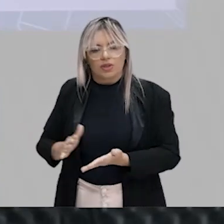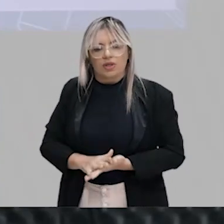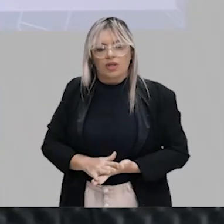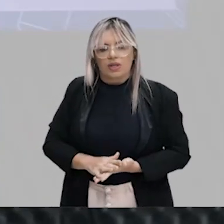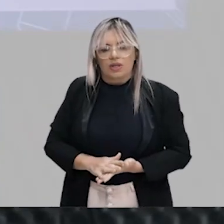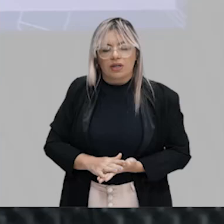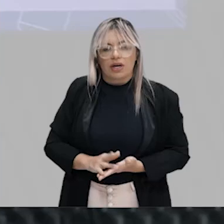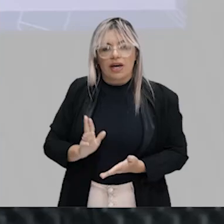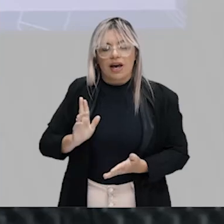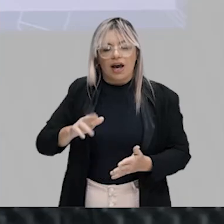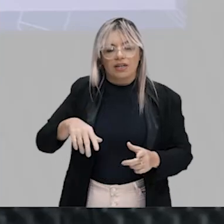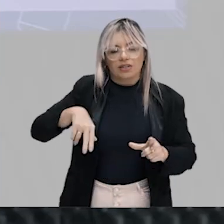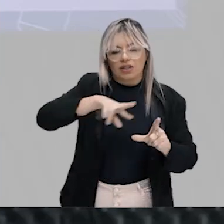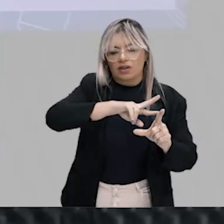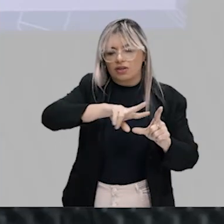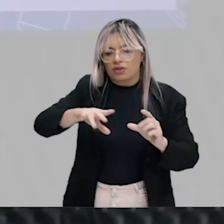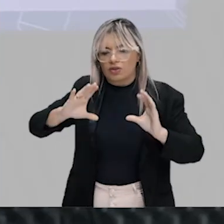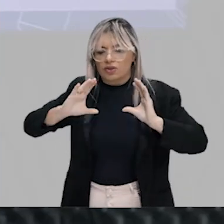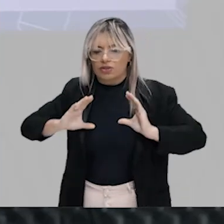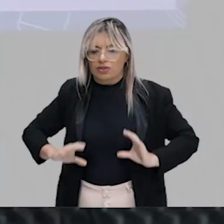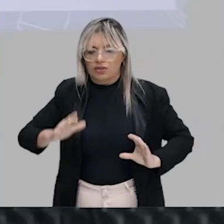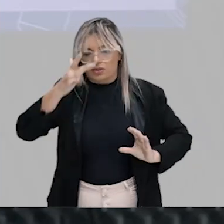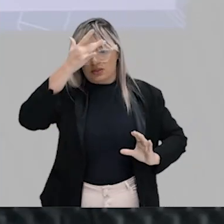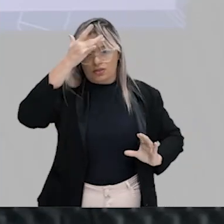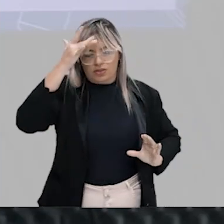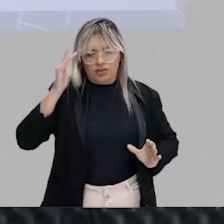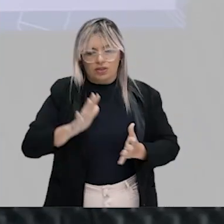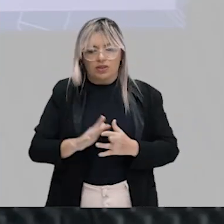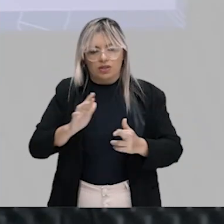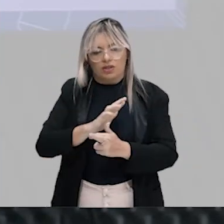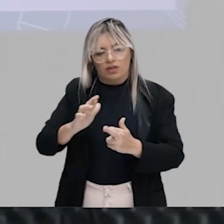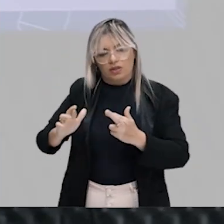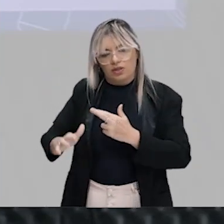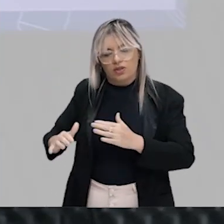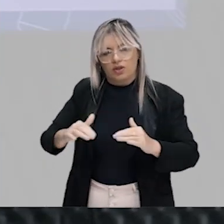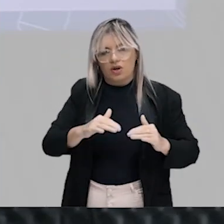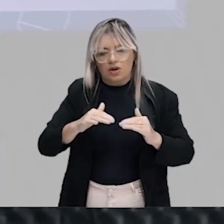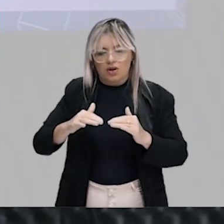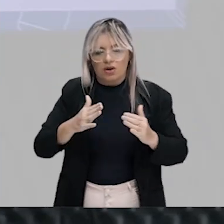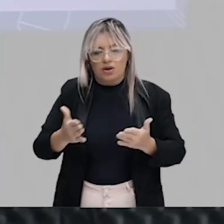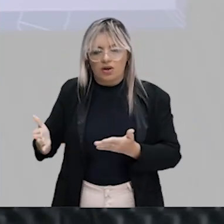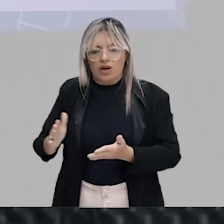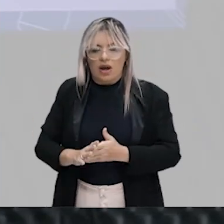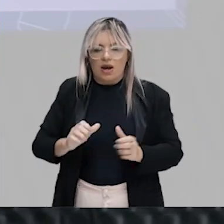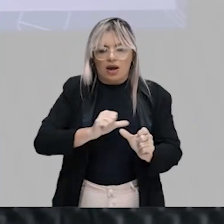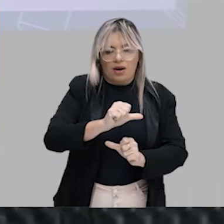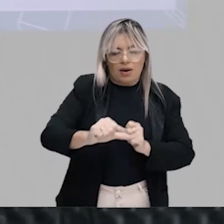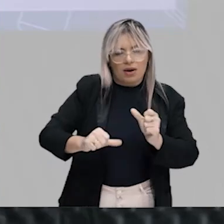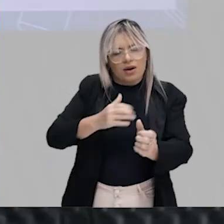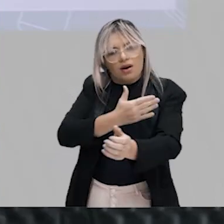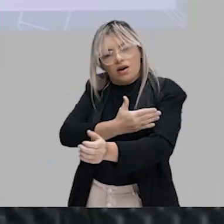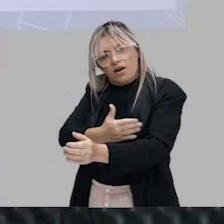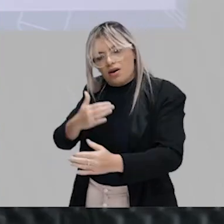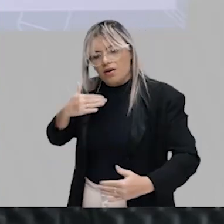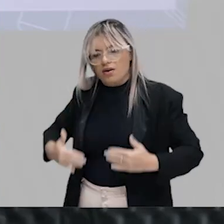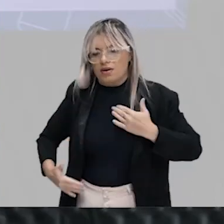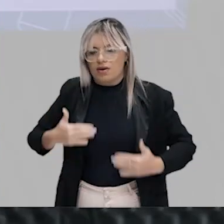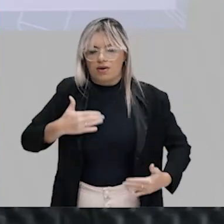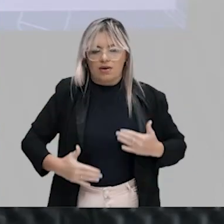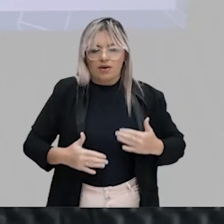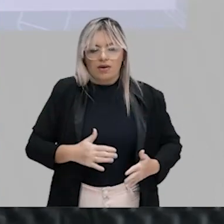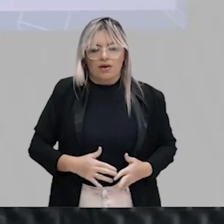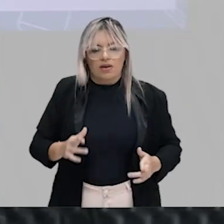respeito ao padrão de corpo exigido, podem ocorrer mudanças de hábitos corporais. A esse respeito, infere-se do texto